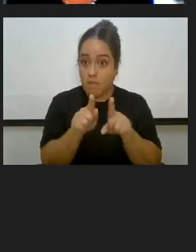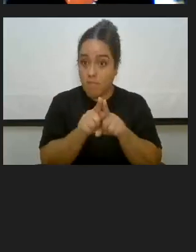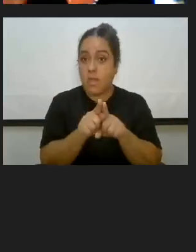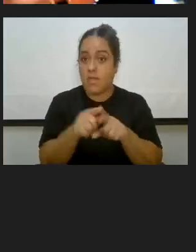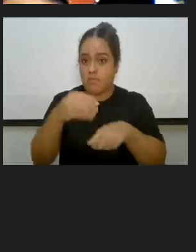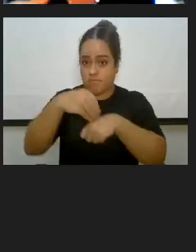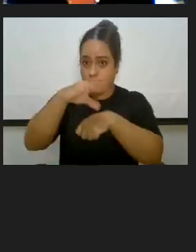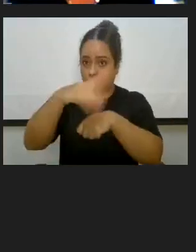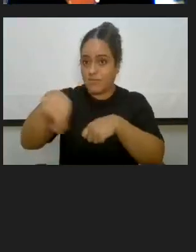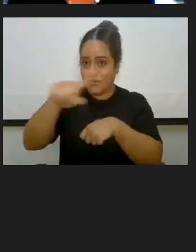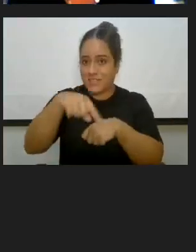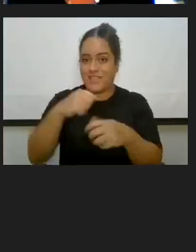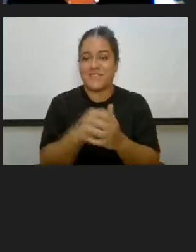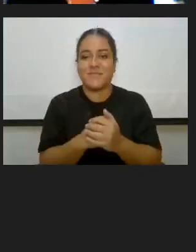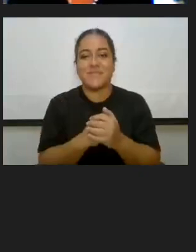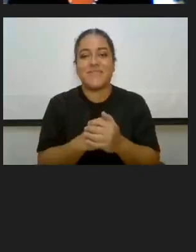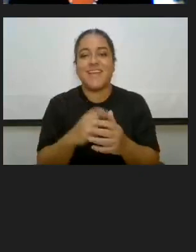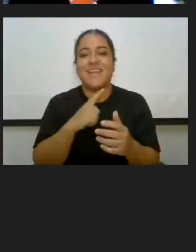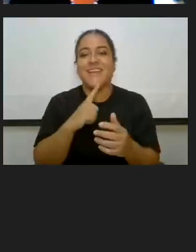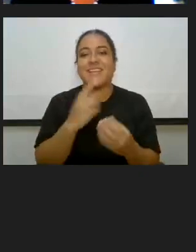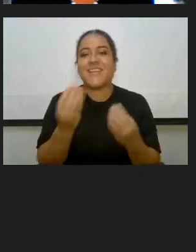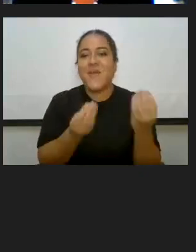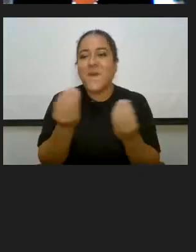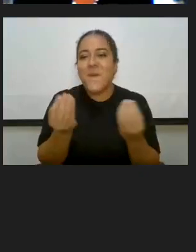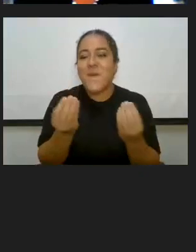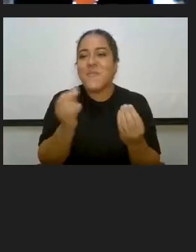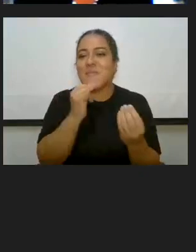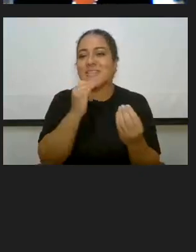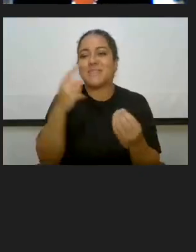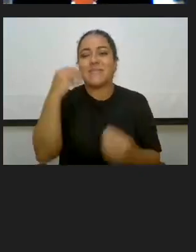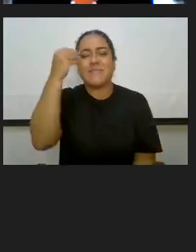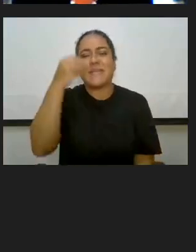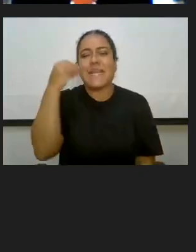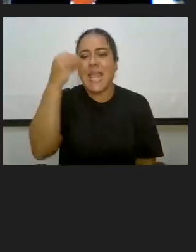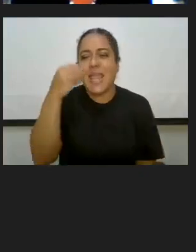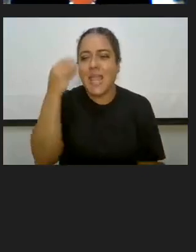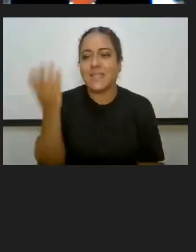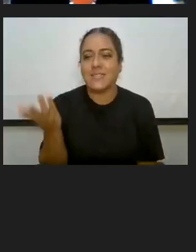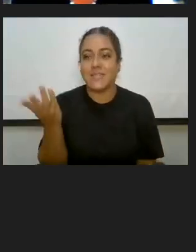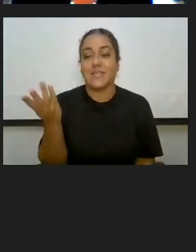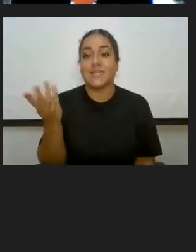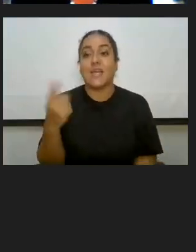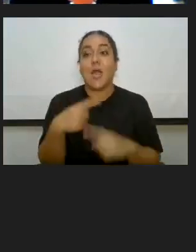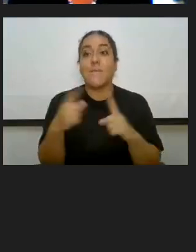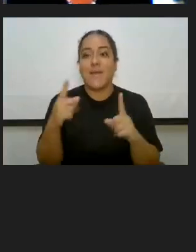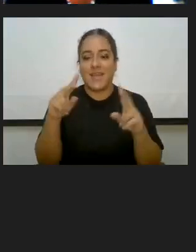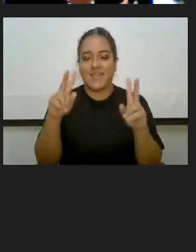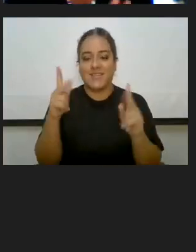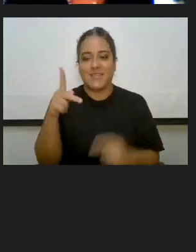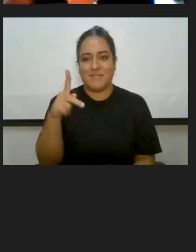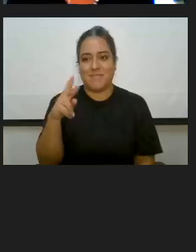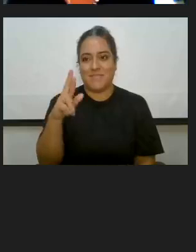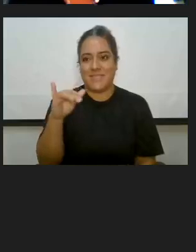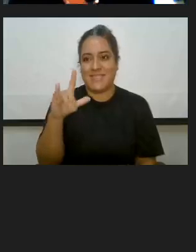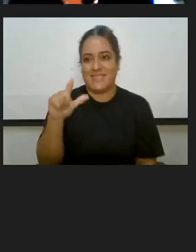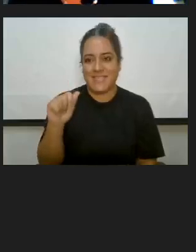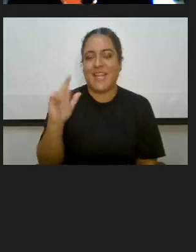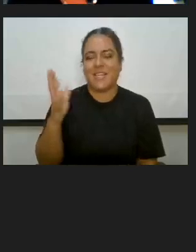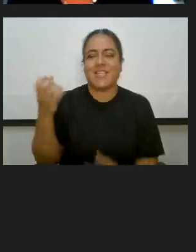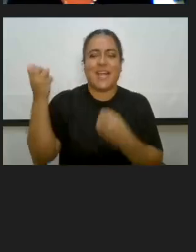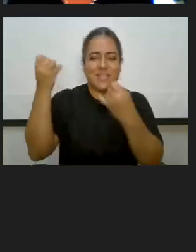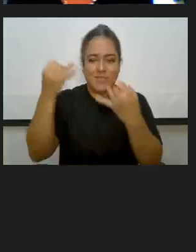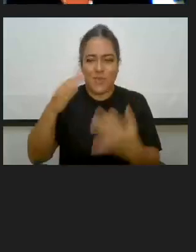venho, aqui tem um pouco da minha experiência, mas a Priscila já falou o